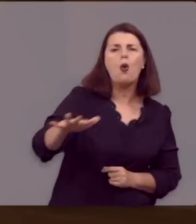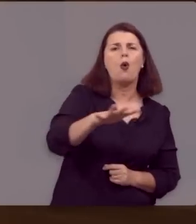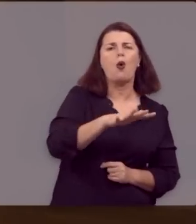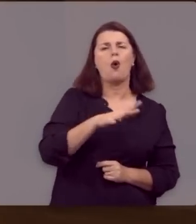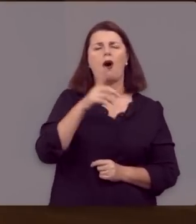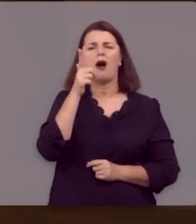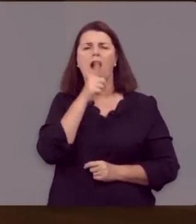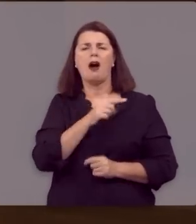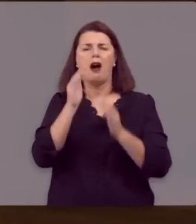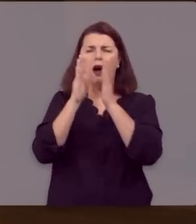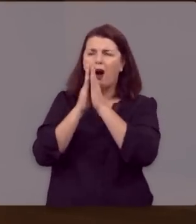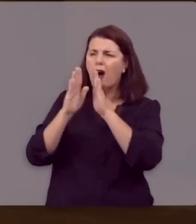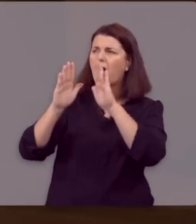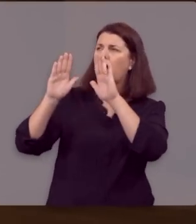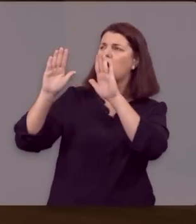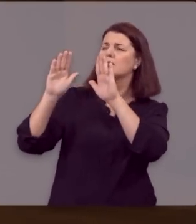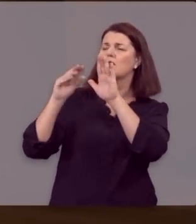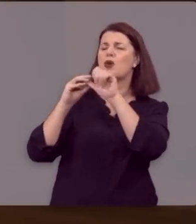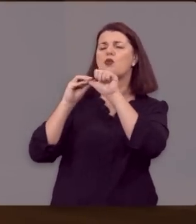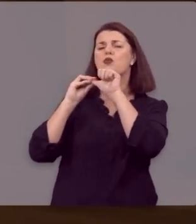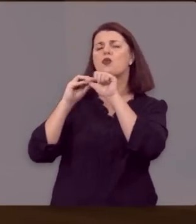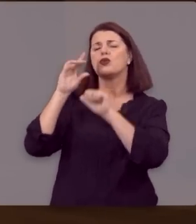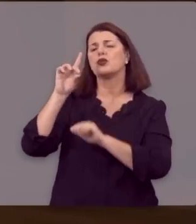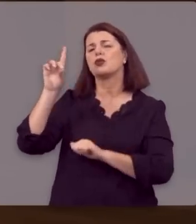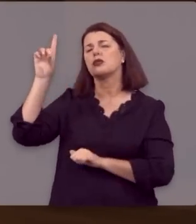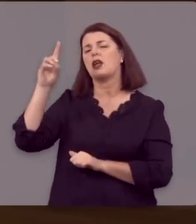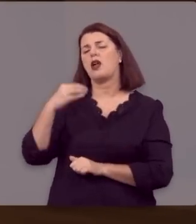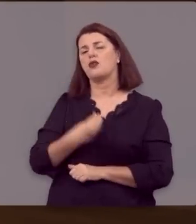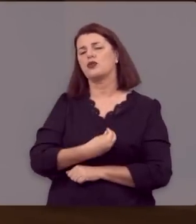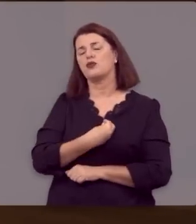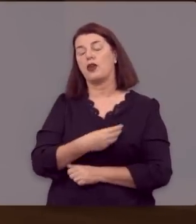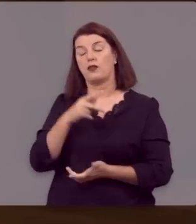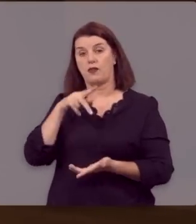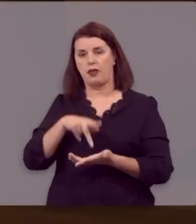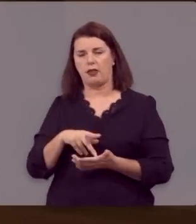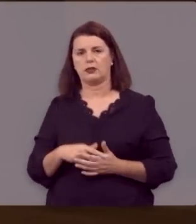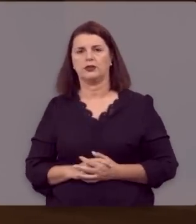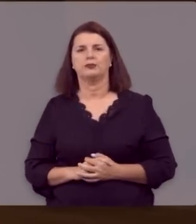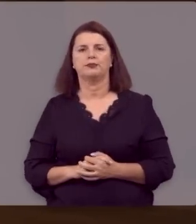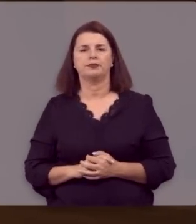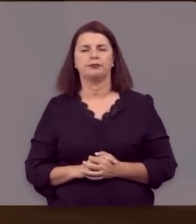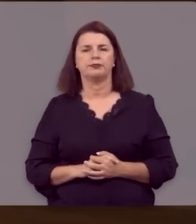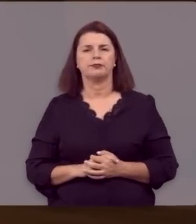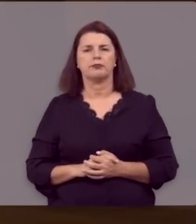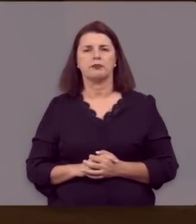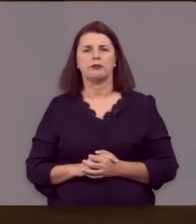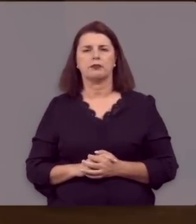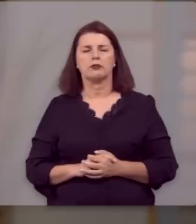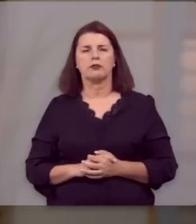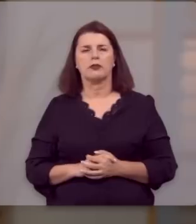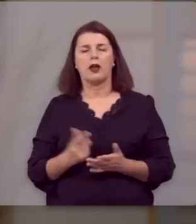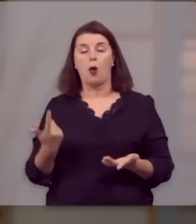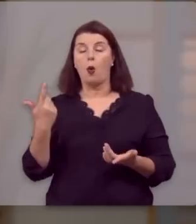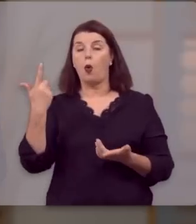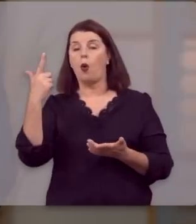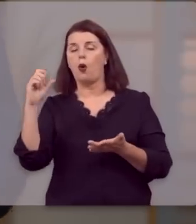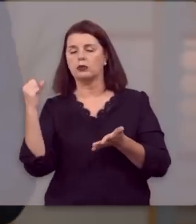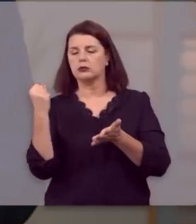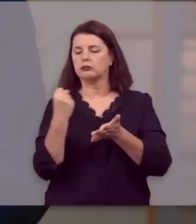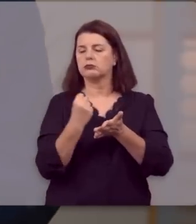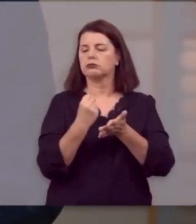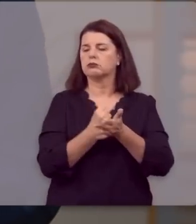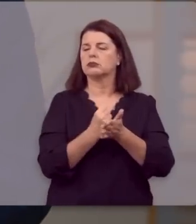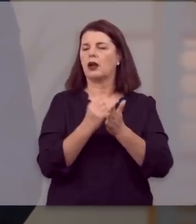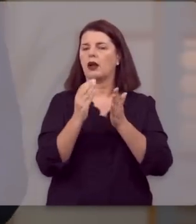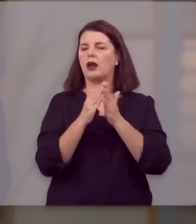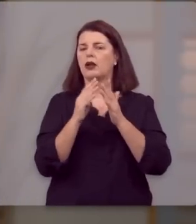as nações venham a adorar o único Deus vivo e verdadeiro. Mas ainda uma outra marca desta igreja